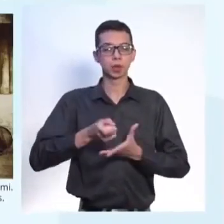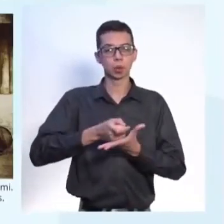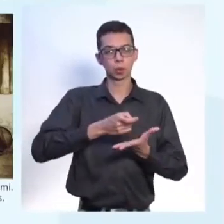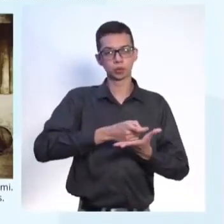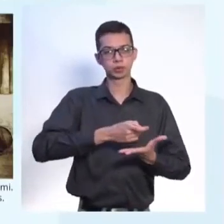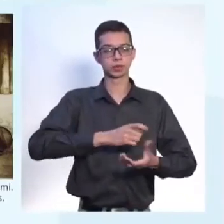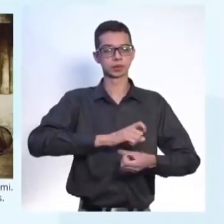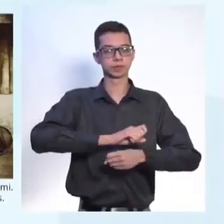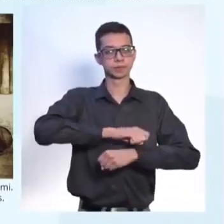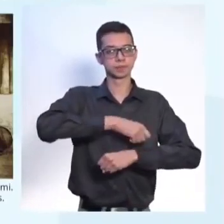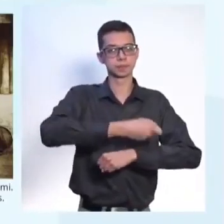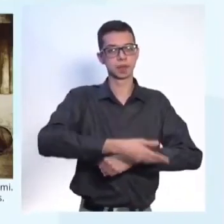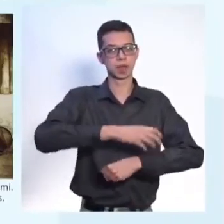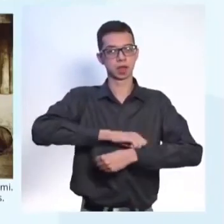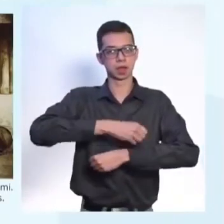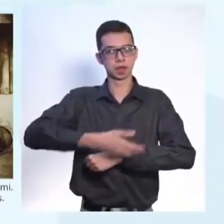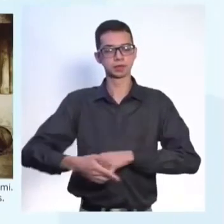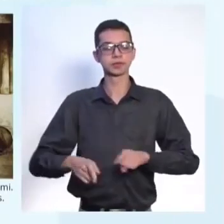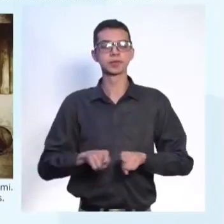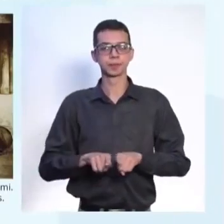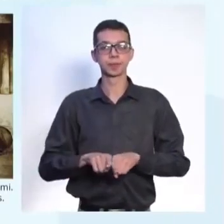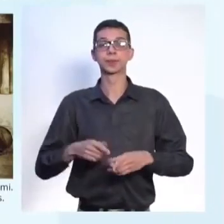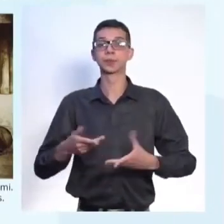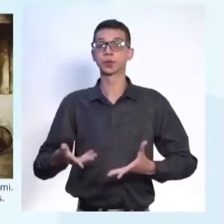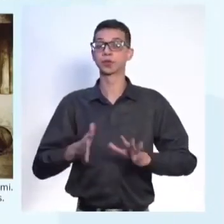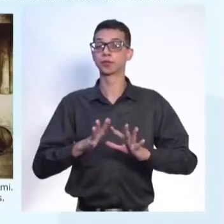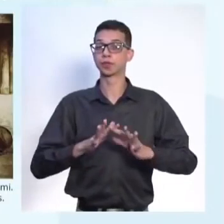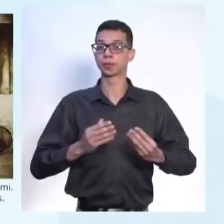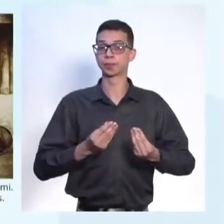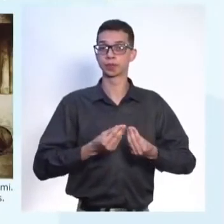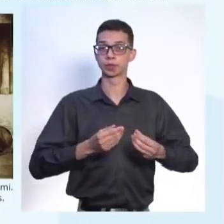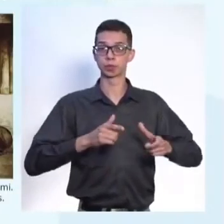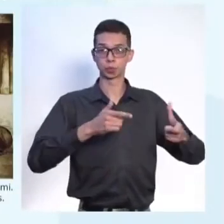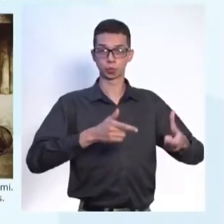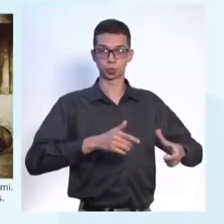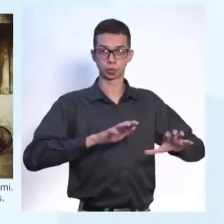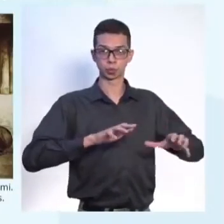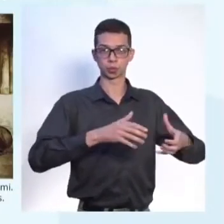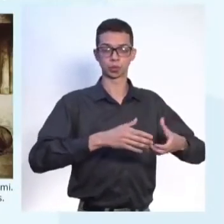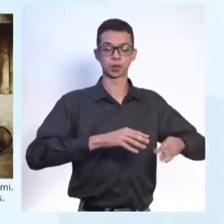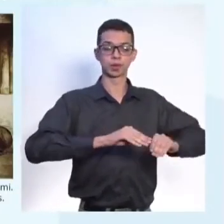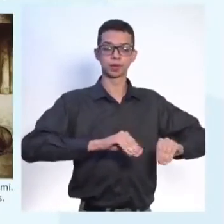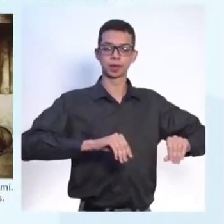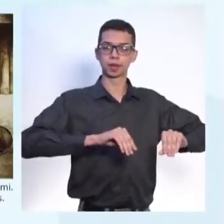eram terras que eram doadas, essas famílias, elas